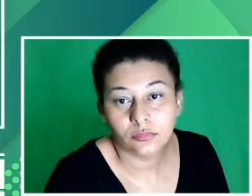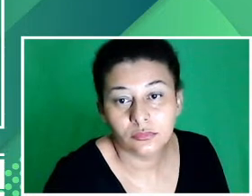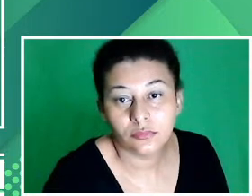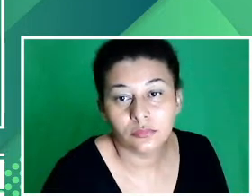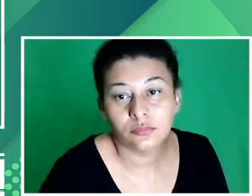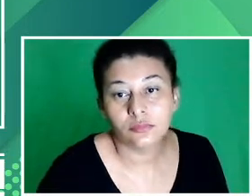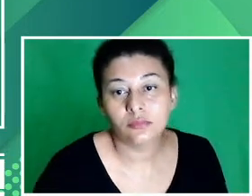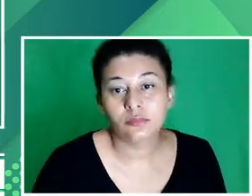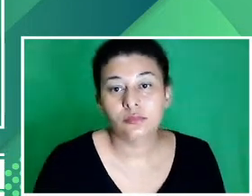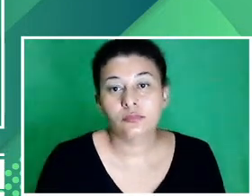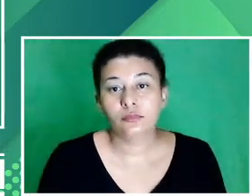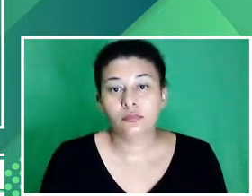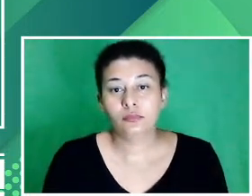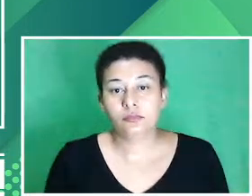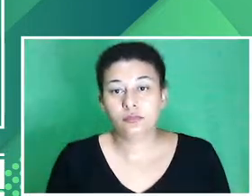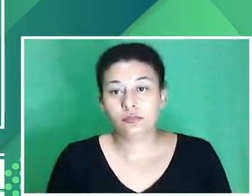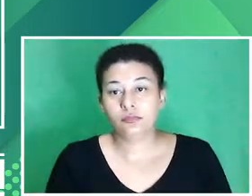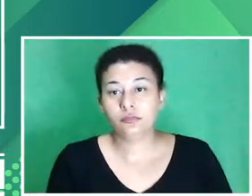Parece que a conexão dele caiu.